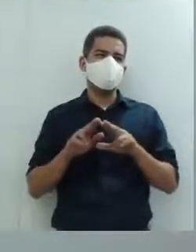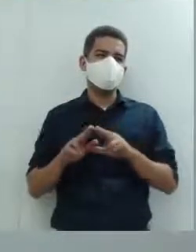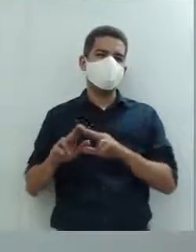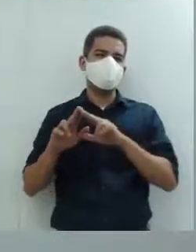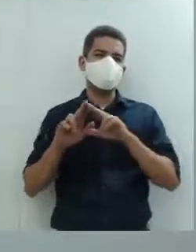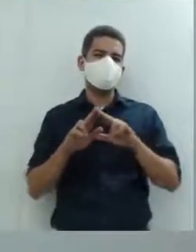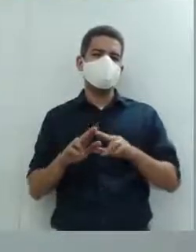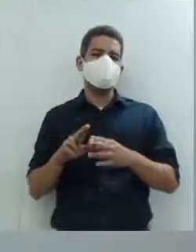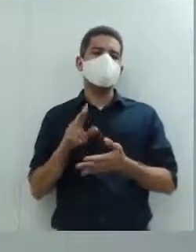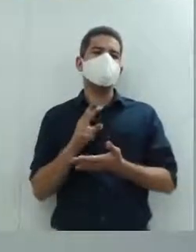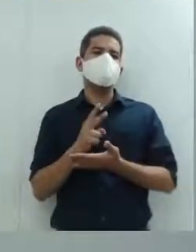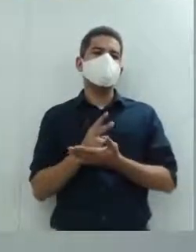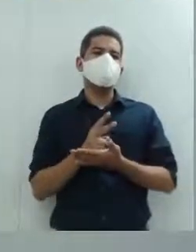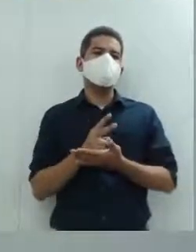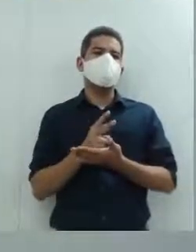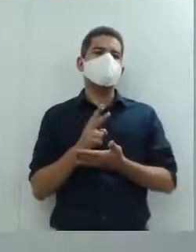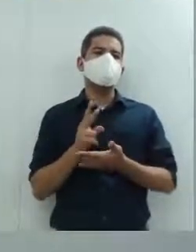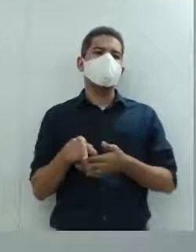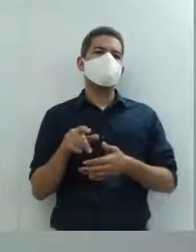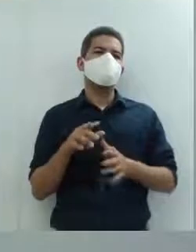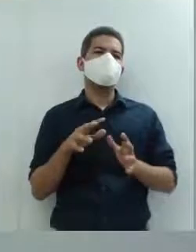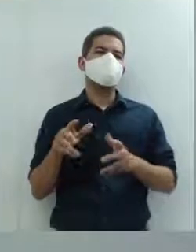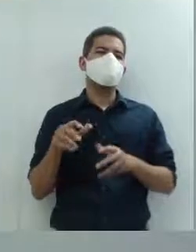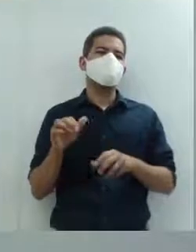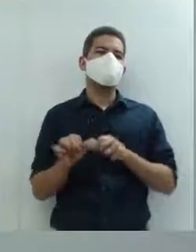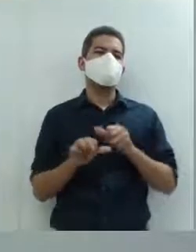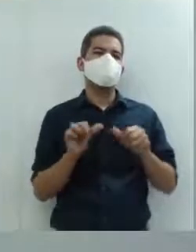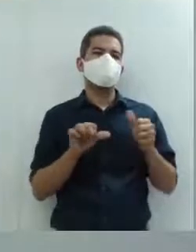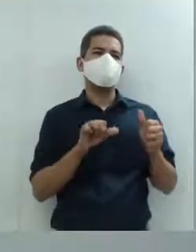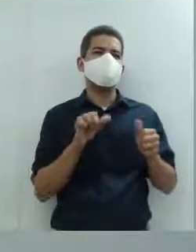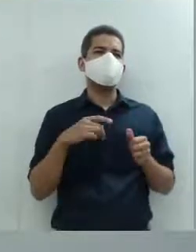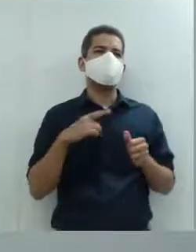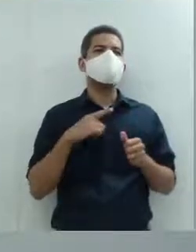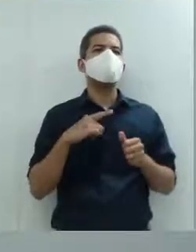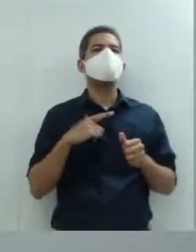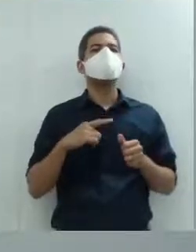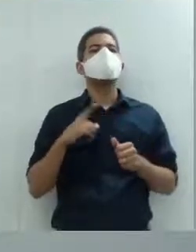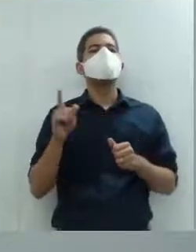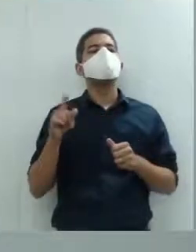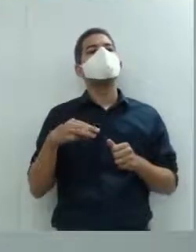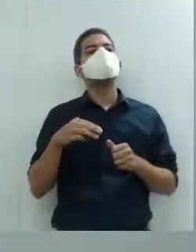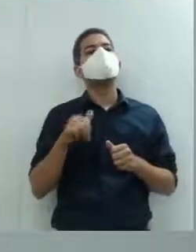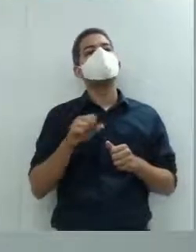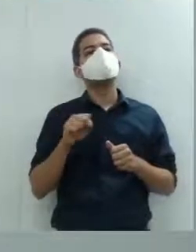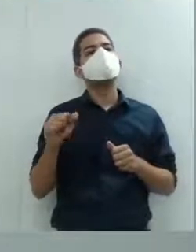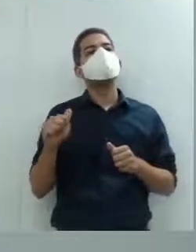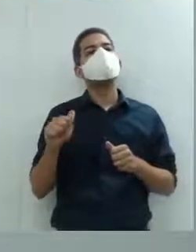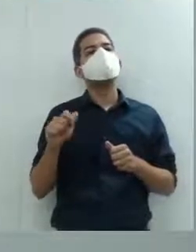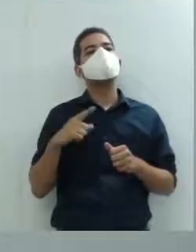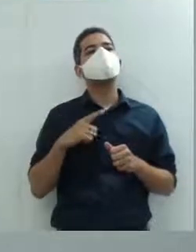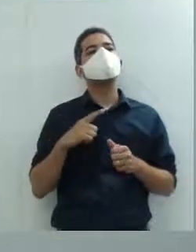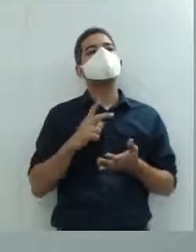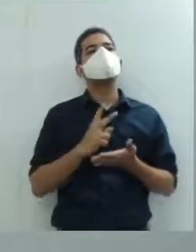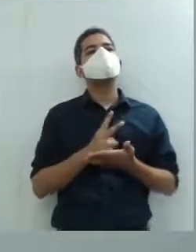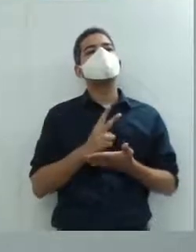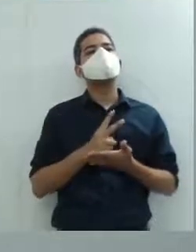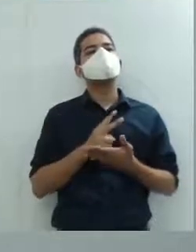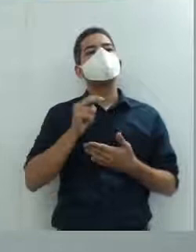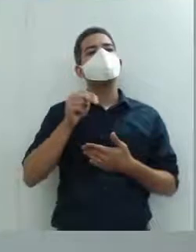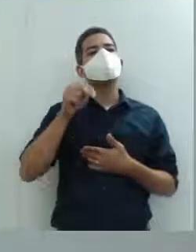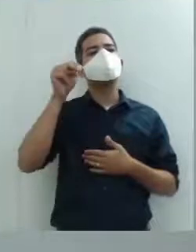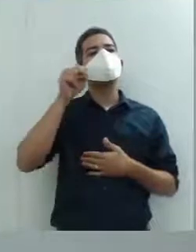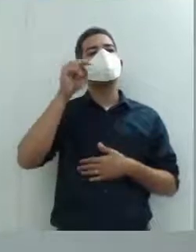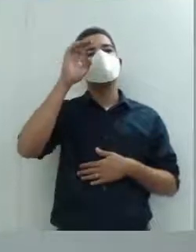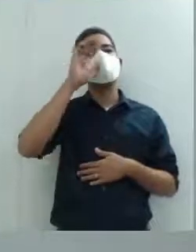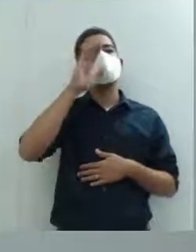de translação da Terra. Com este movimento você vai ter massas de ar que estão sempre se repetindo. Olha aqui, ó, a região norte do Brasil.